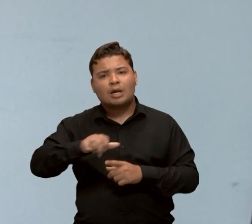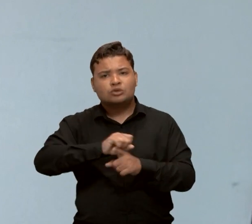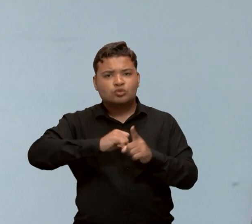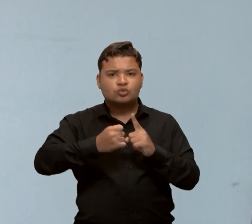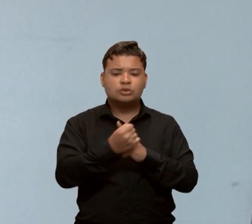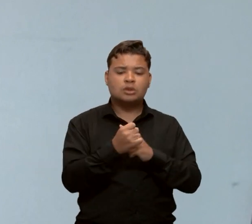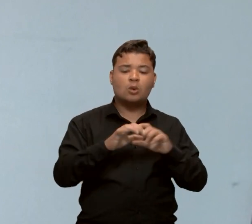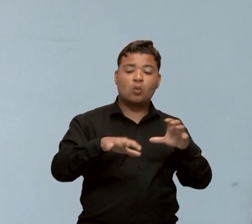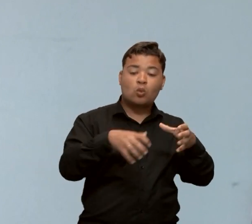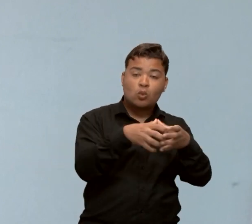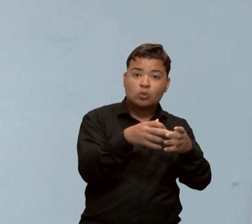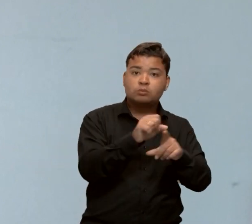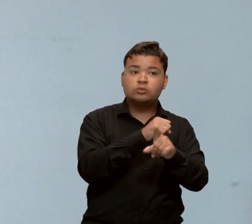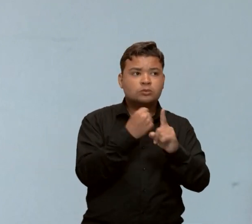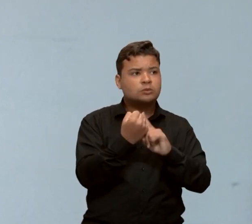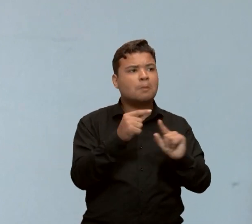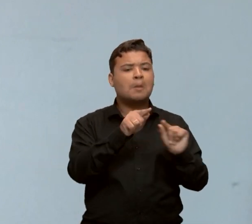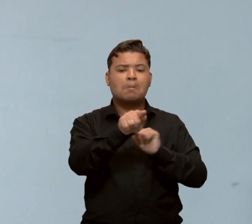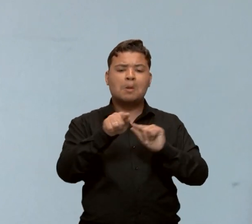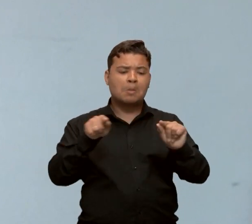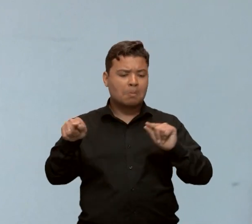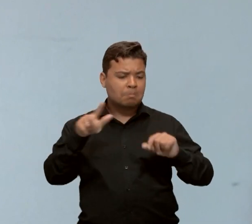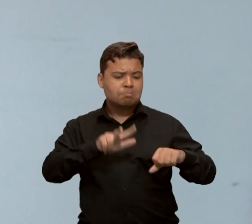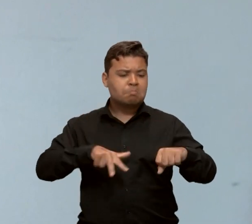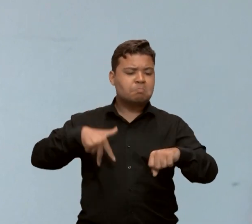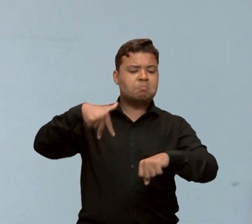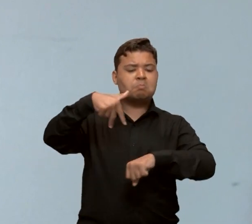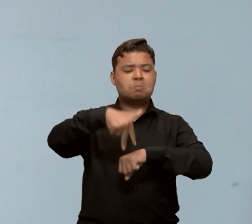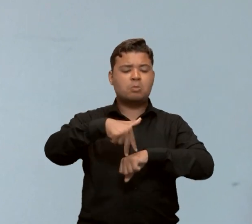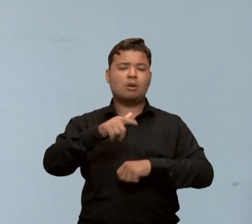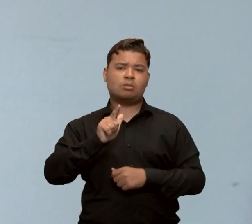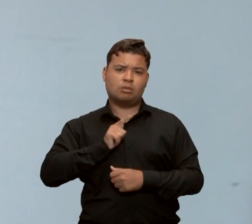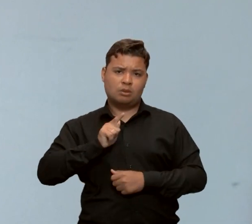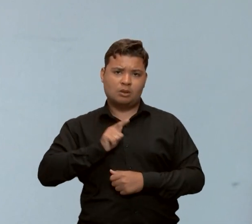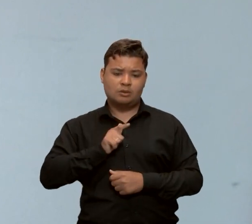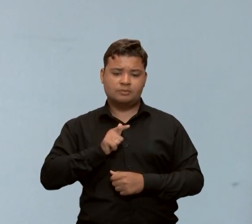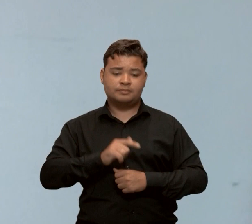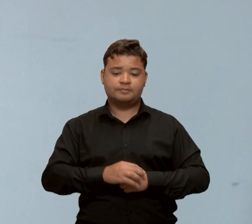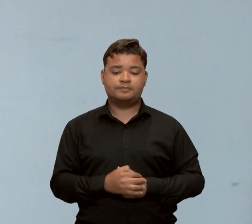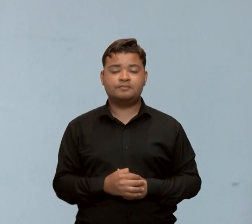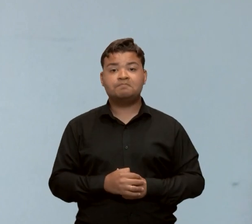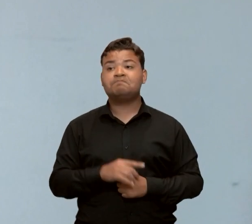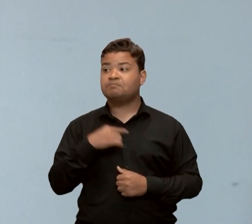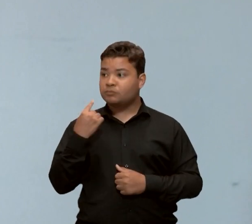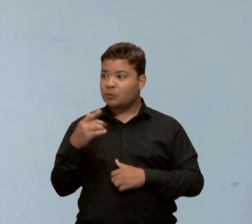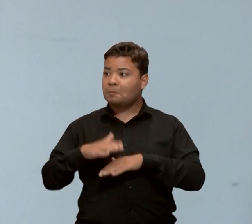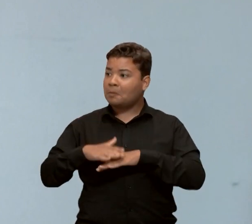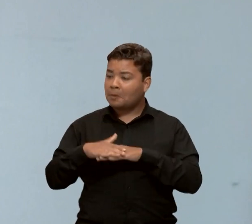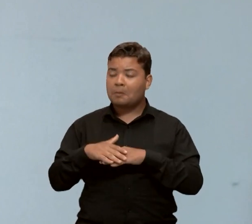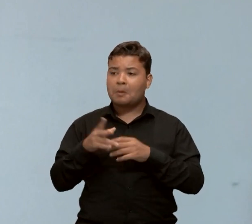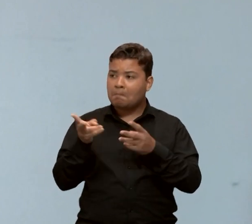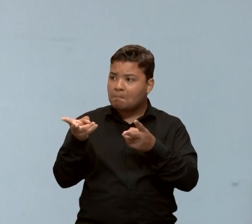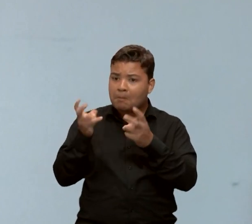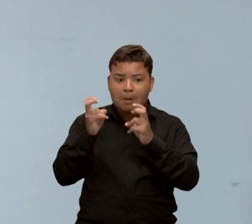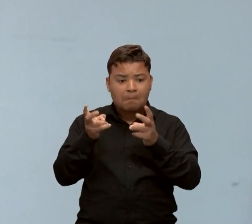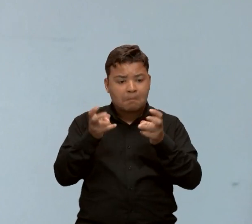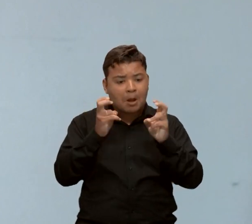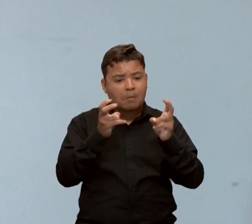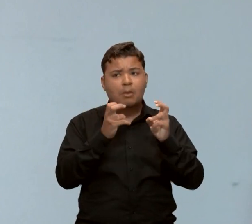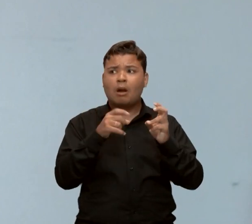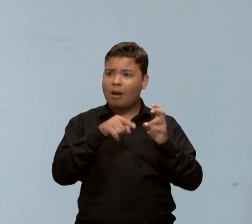grupos sociais, e isso é algo que a gente tem percebido e tem sido bastante